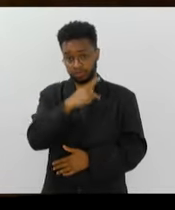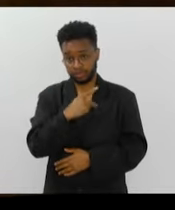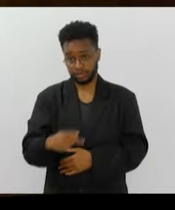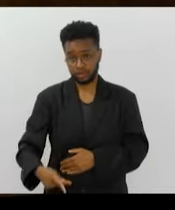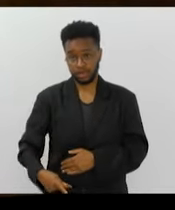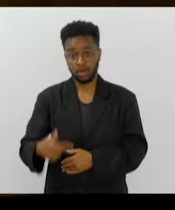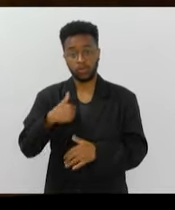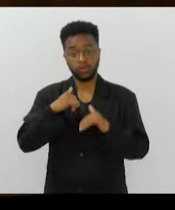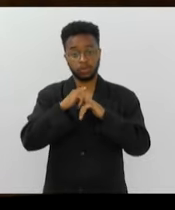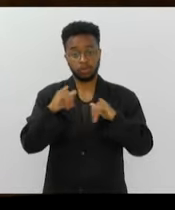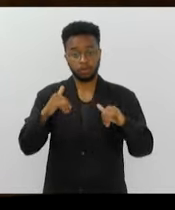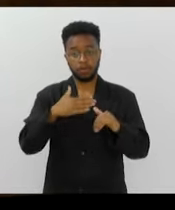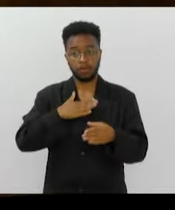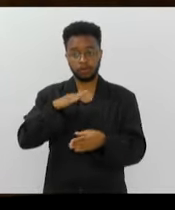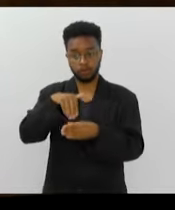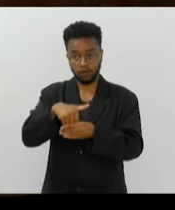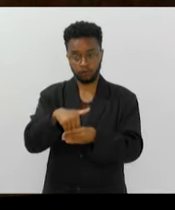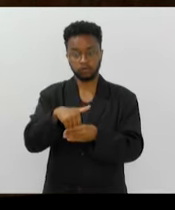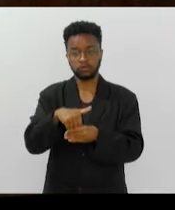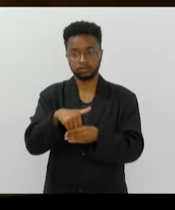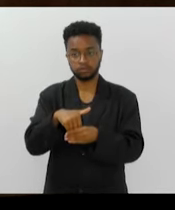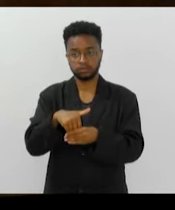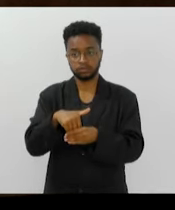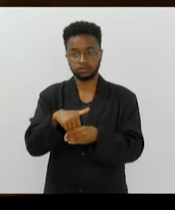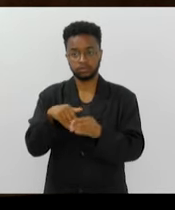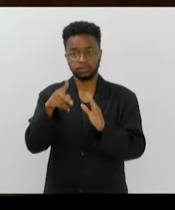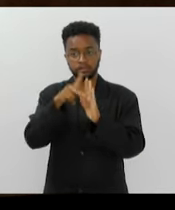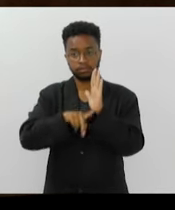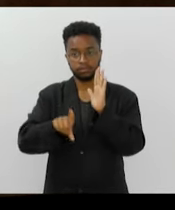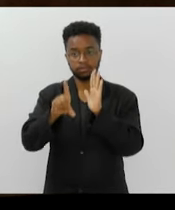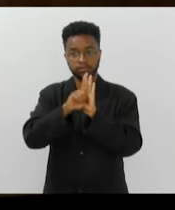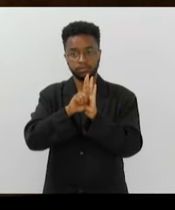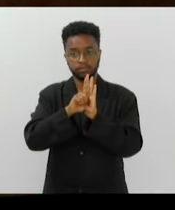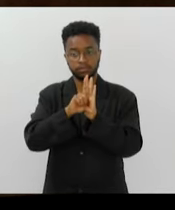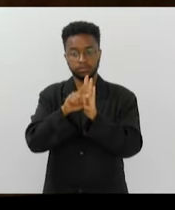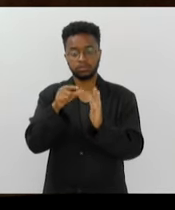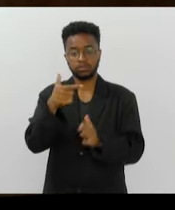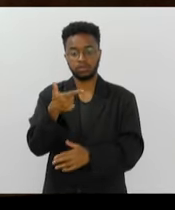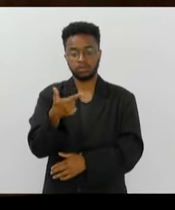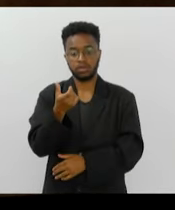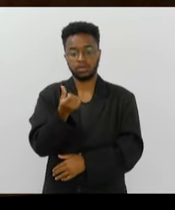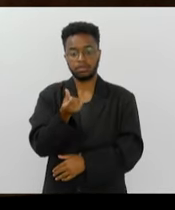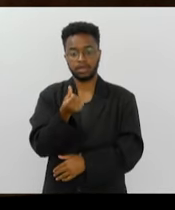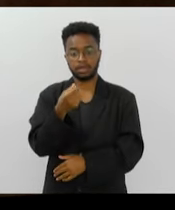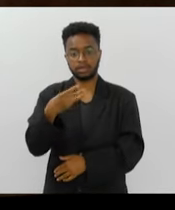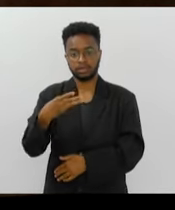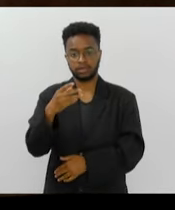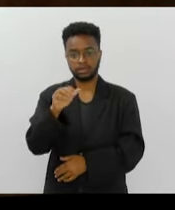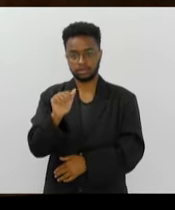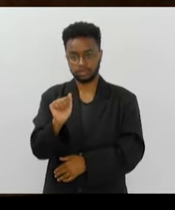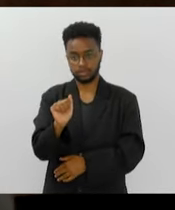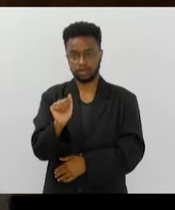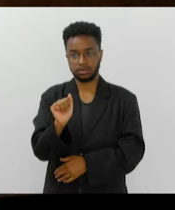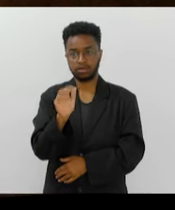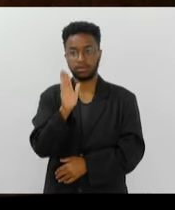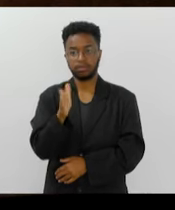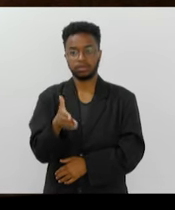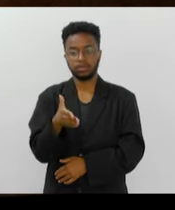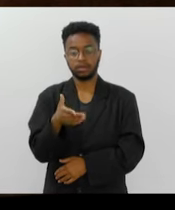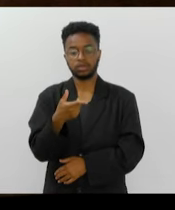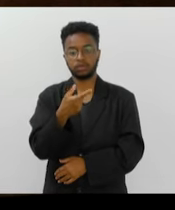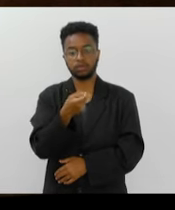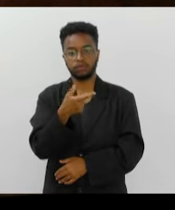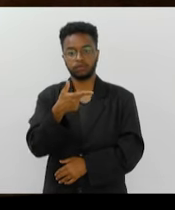declarando o voto ao projeto de lei 263 a de